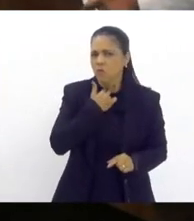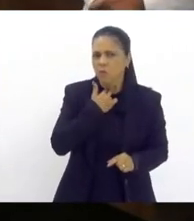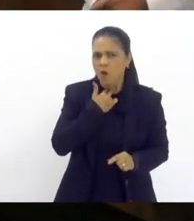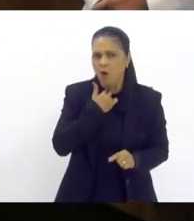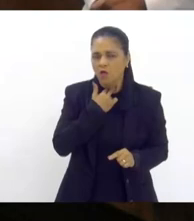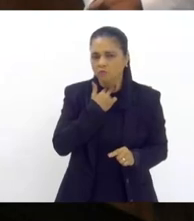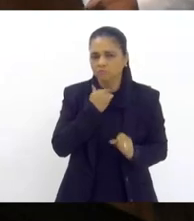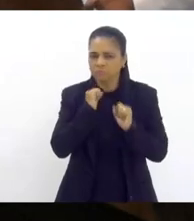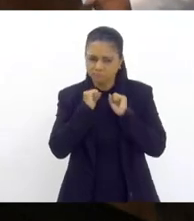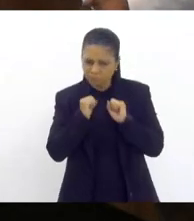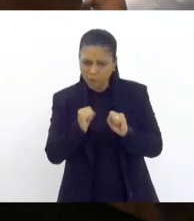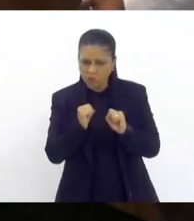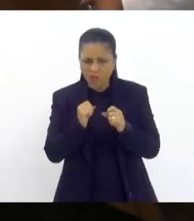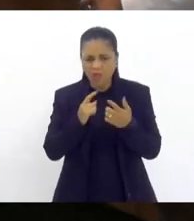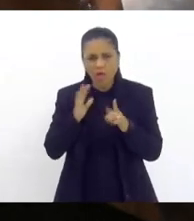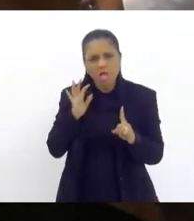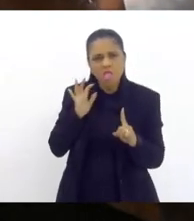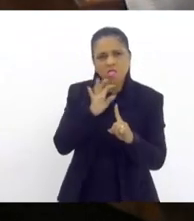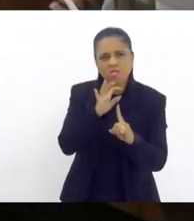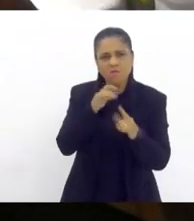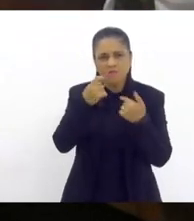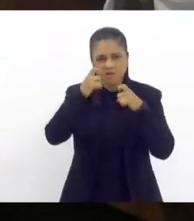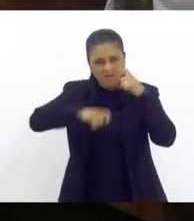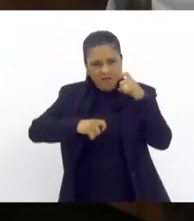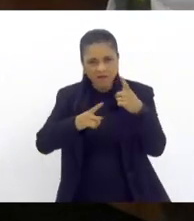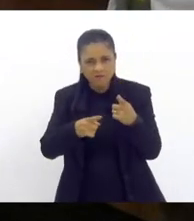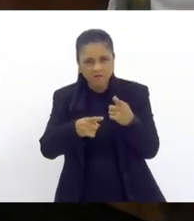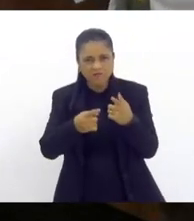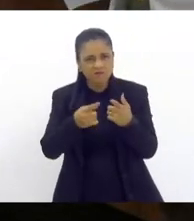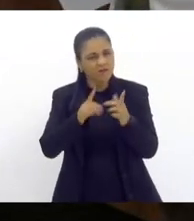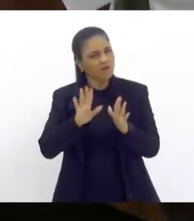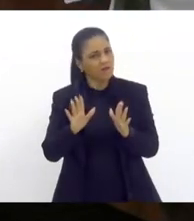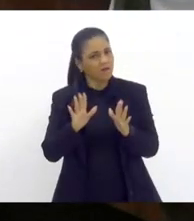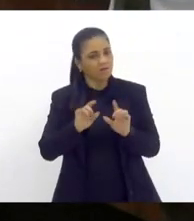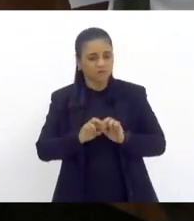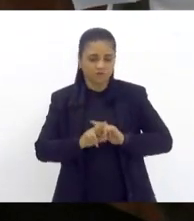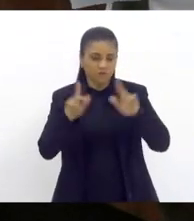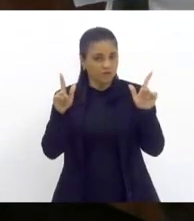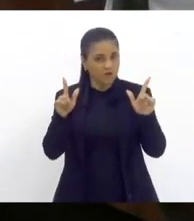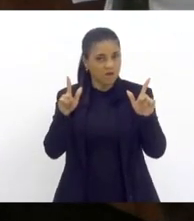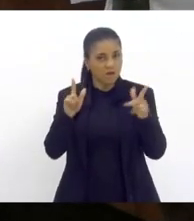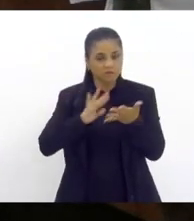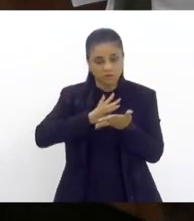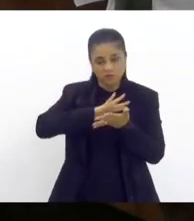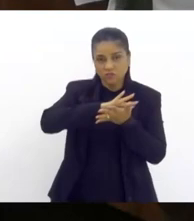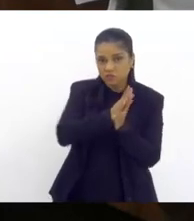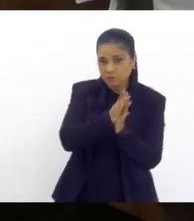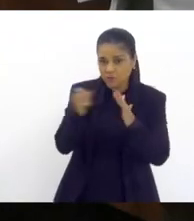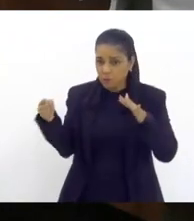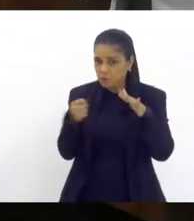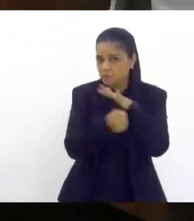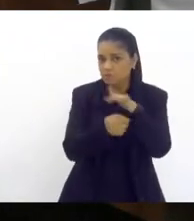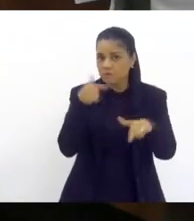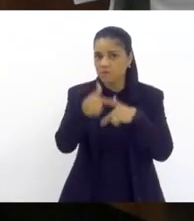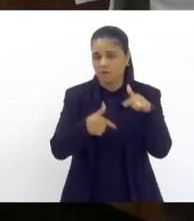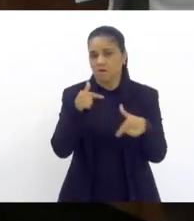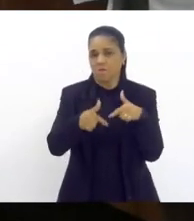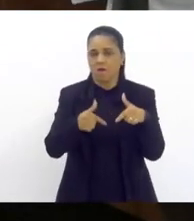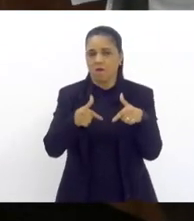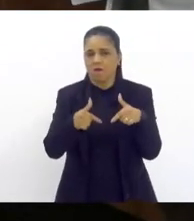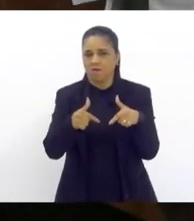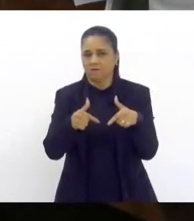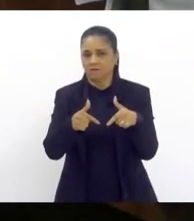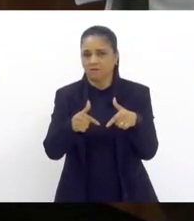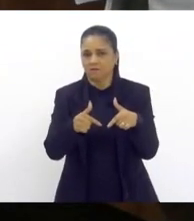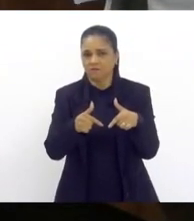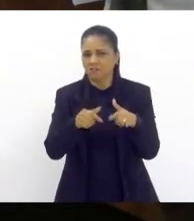sexo. Isso é uma outra coisa diferente e dialoga com essa questão. Discriminação no mercado de trabalho. E aí não